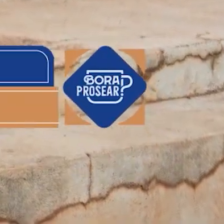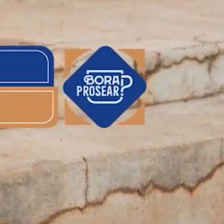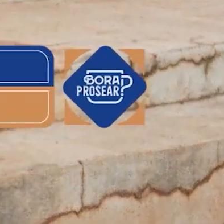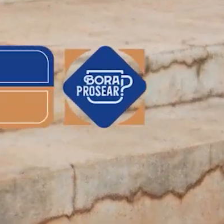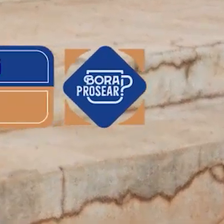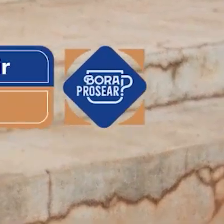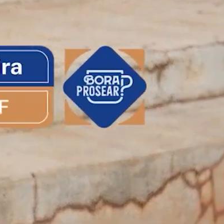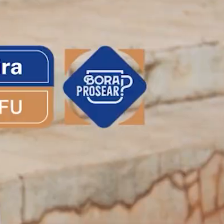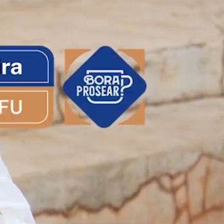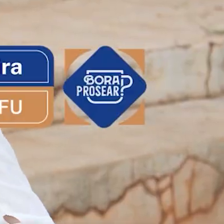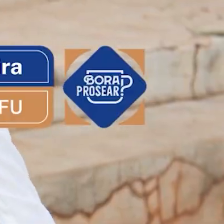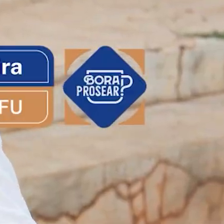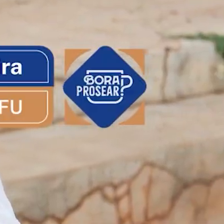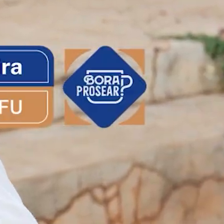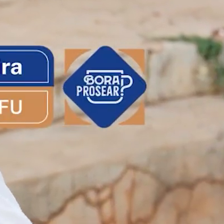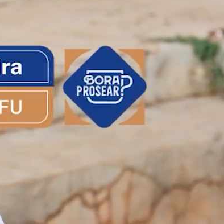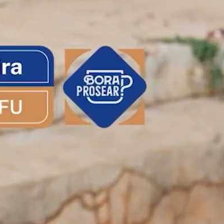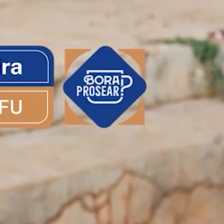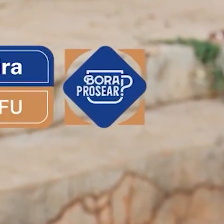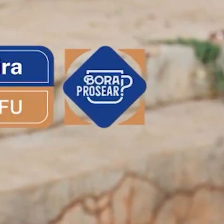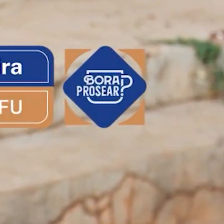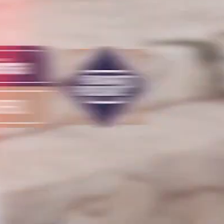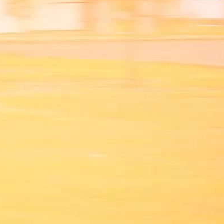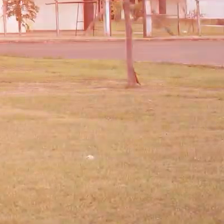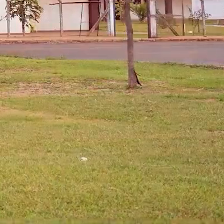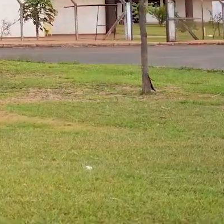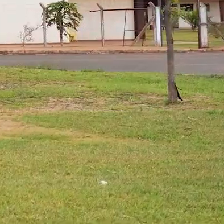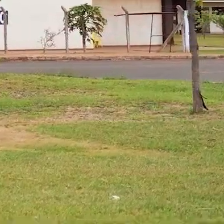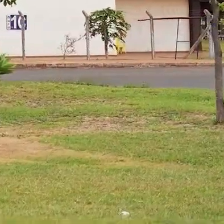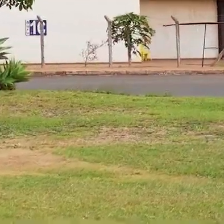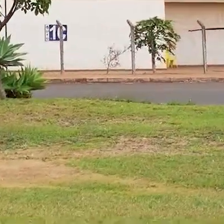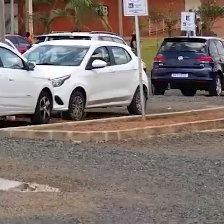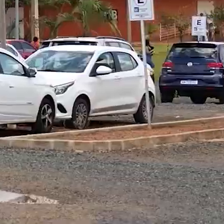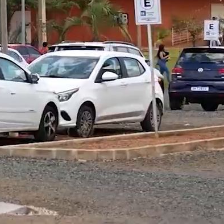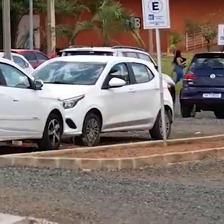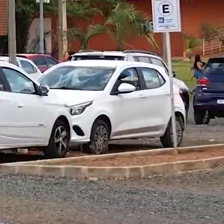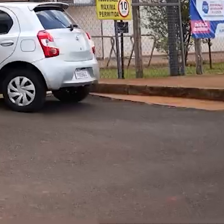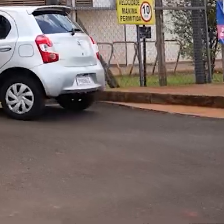E pessoas são feitas de histórias.